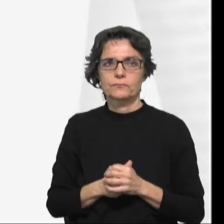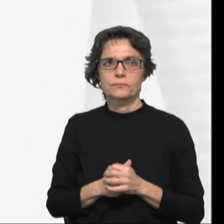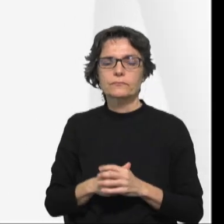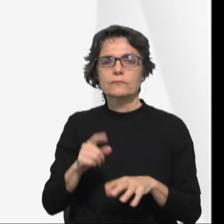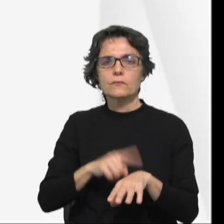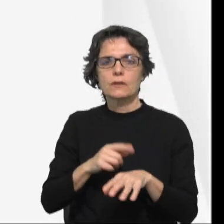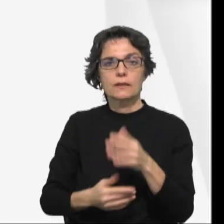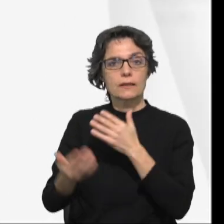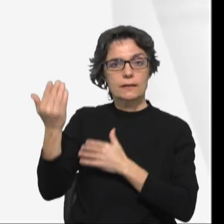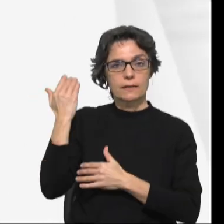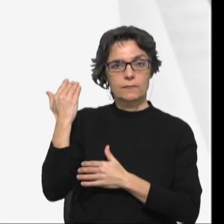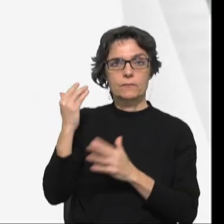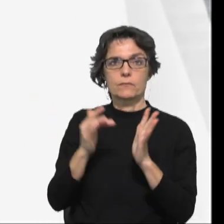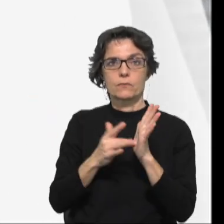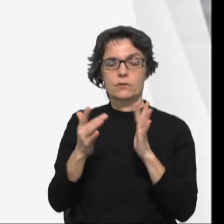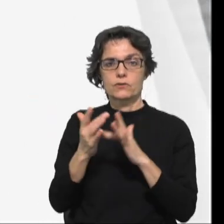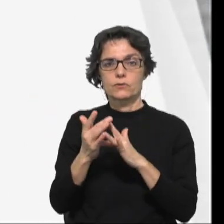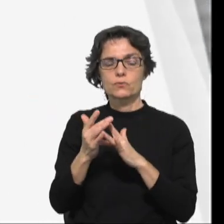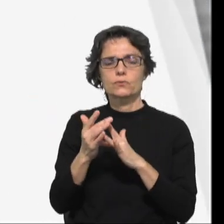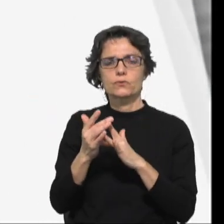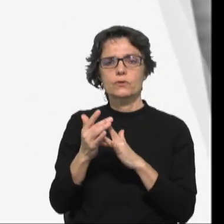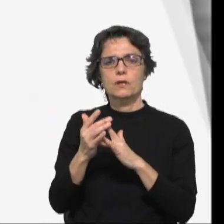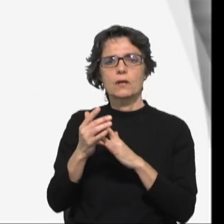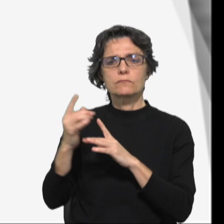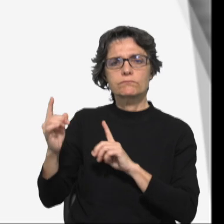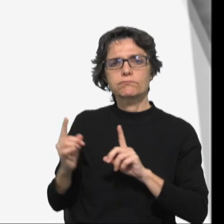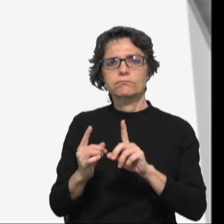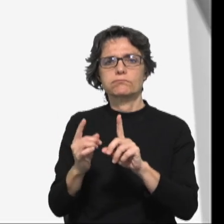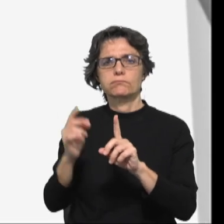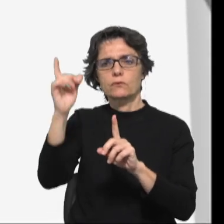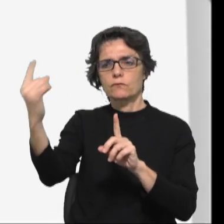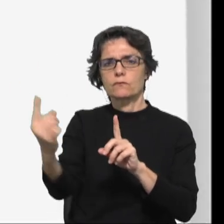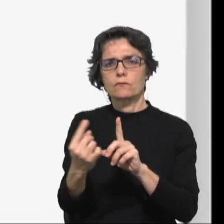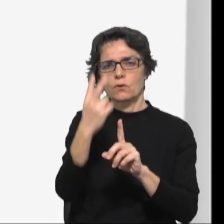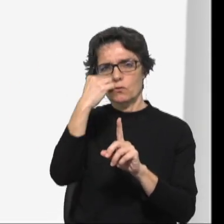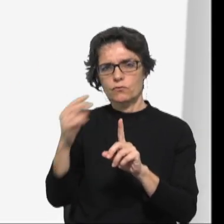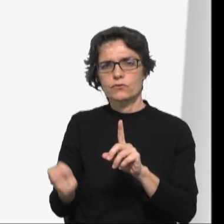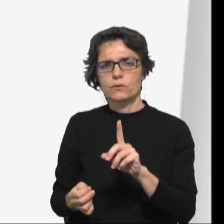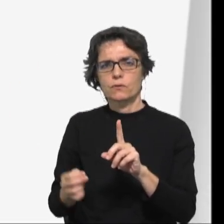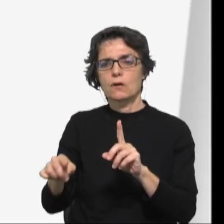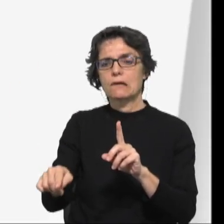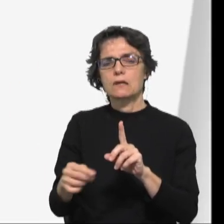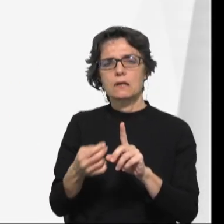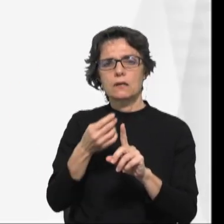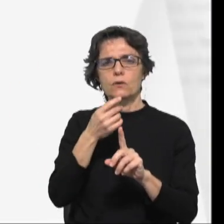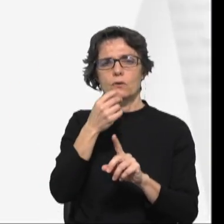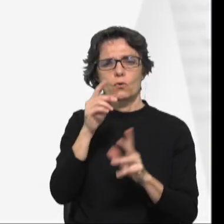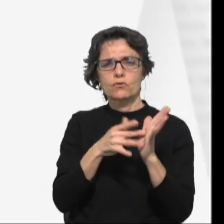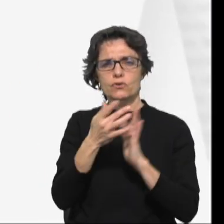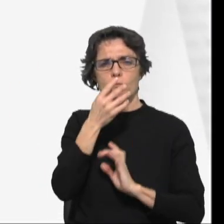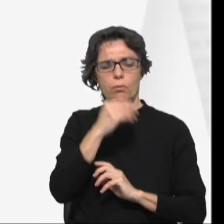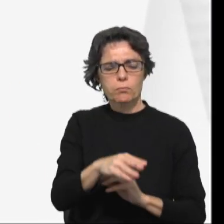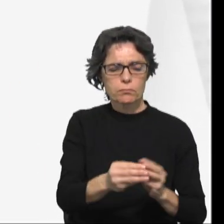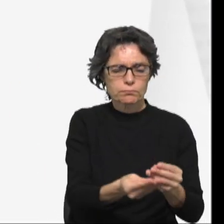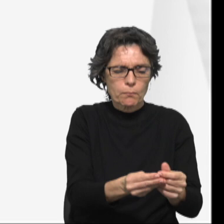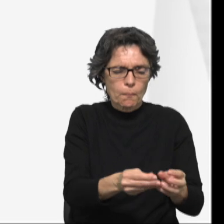Naquele tempo, Jesus encontrou no seu caminho um cego de nascença. Cuspiu em terra, fez com a saliva um pouco de lodo